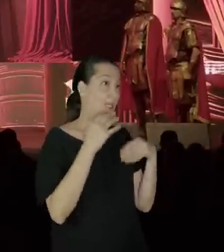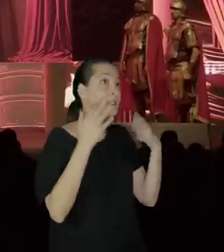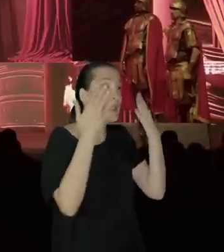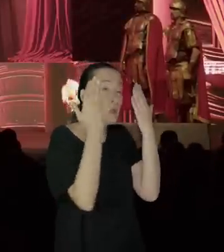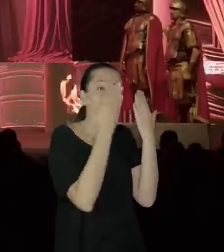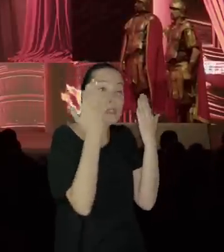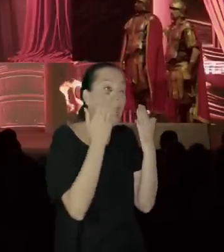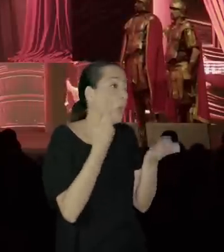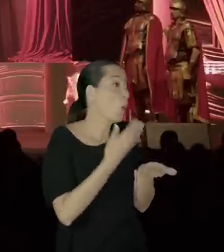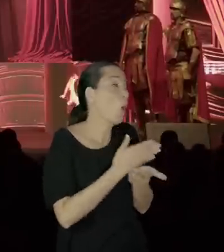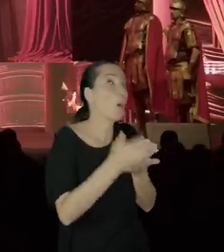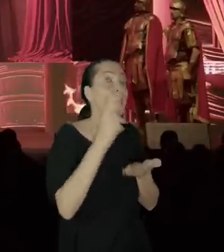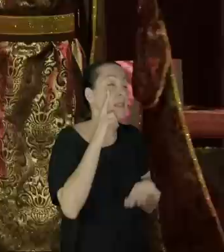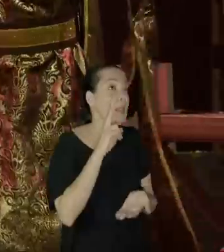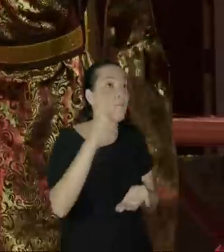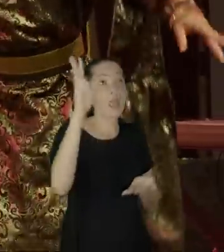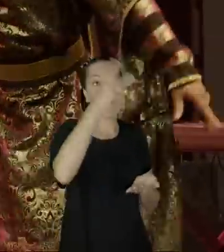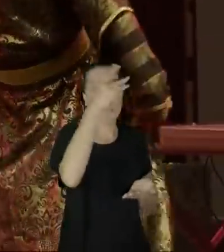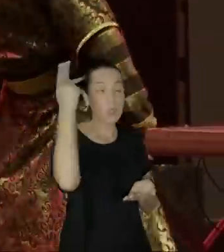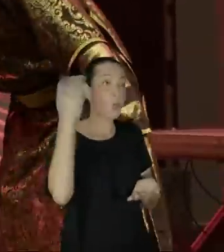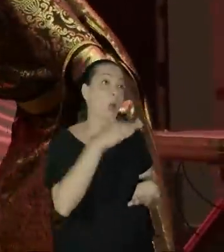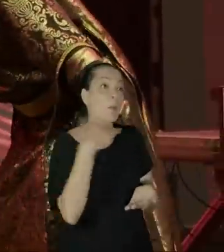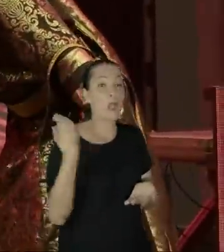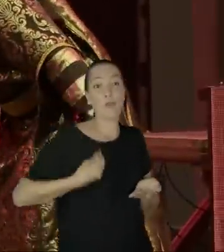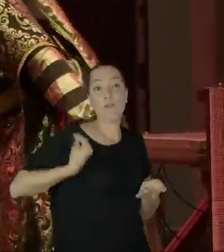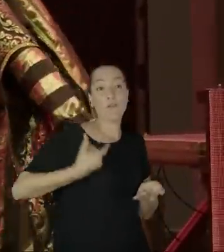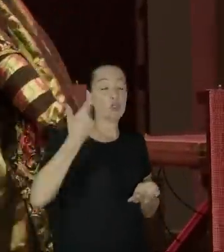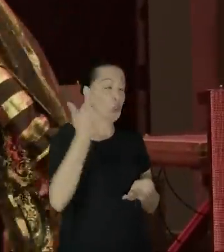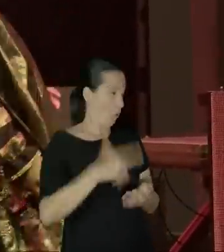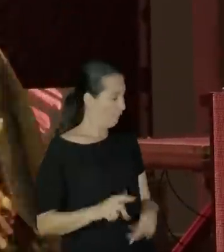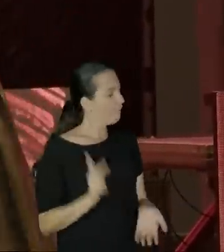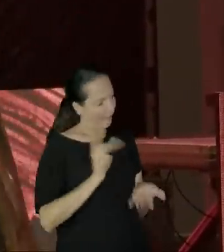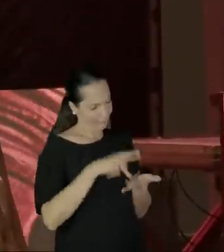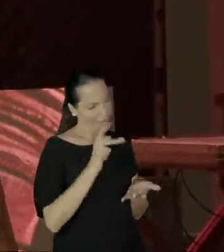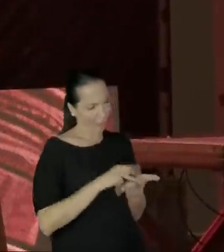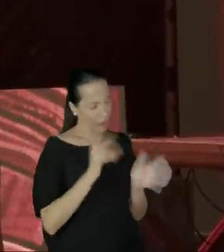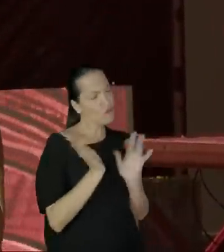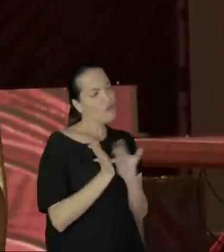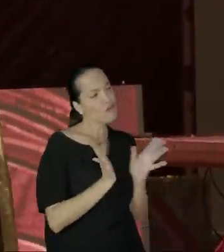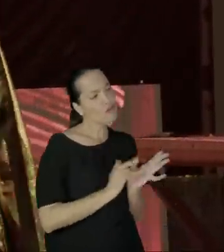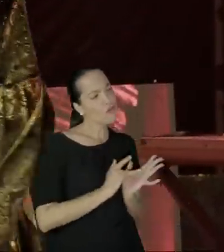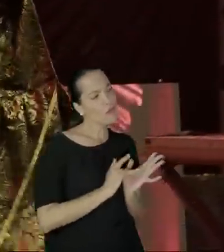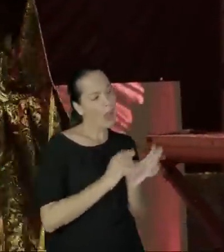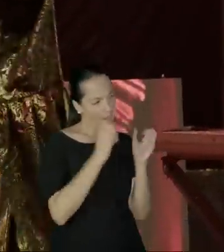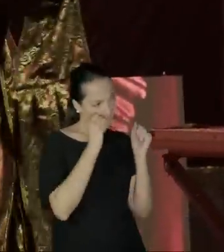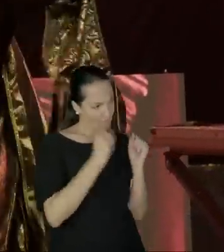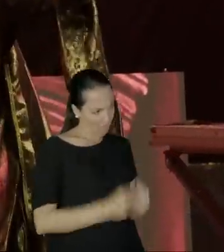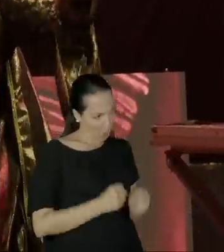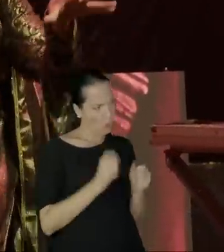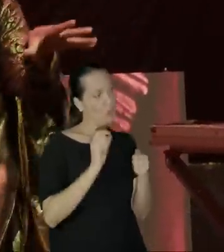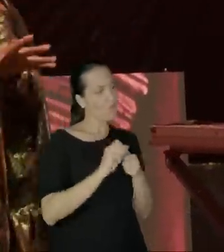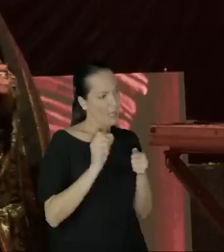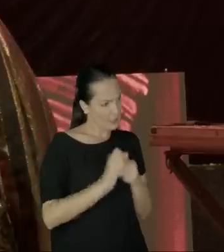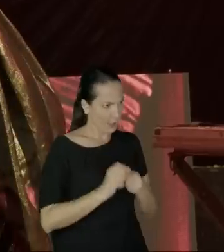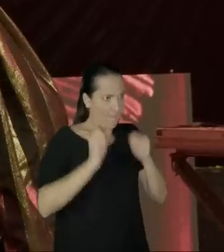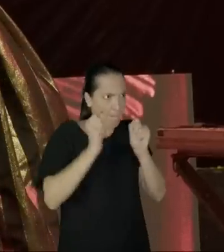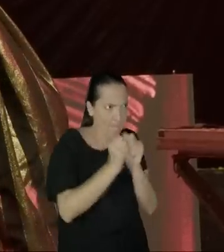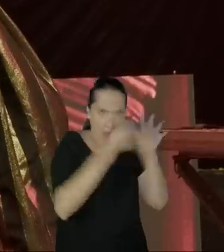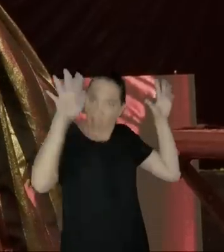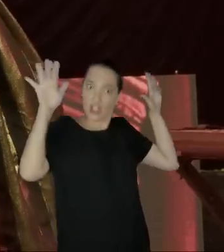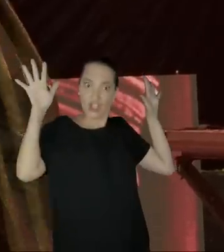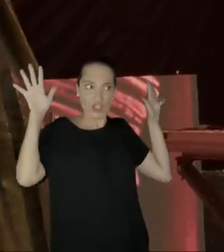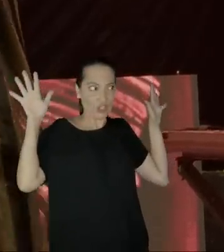os mortos ressuscitar. É verdade, Jesus? Pode realizar todas essas